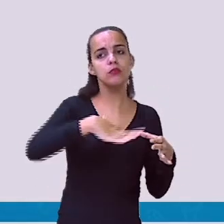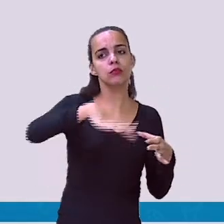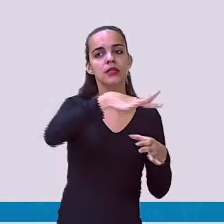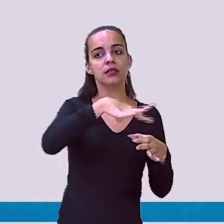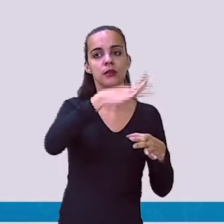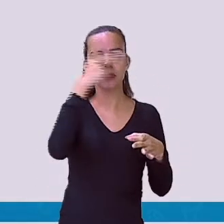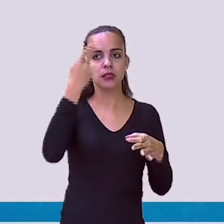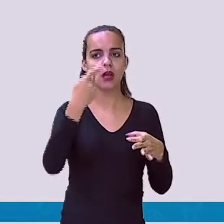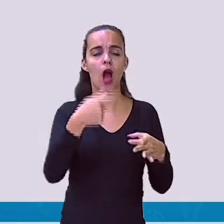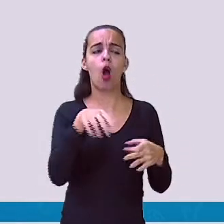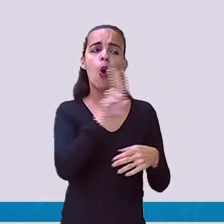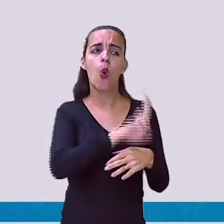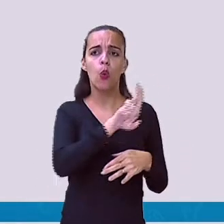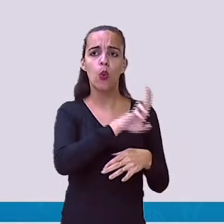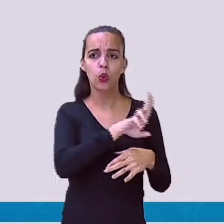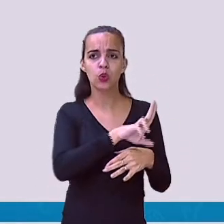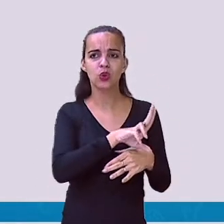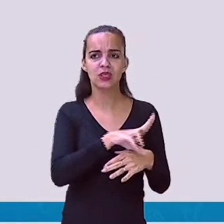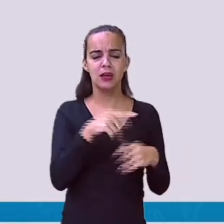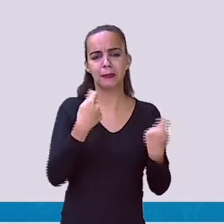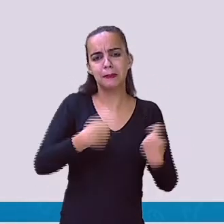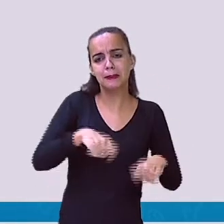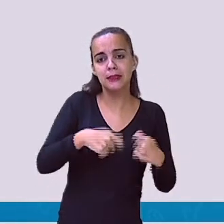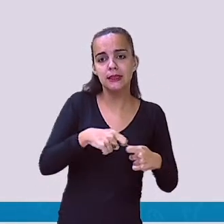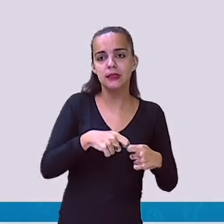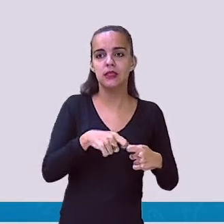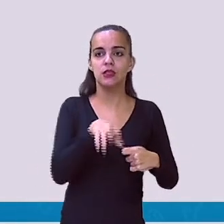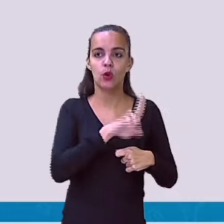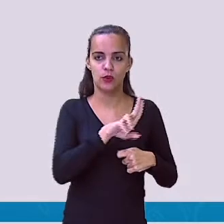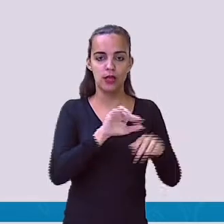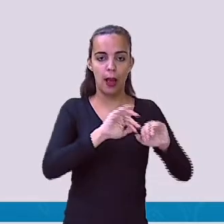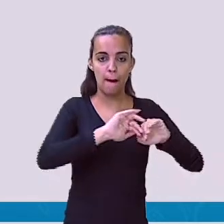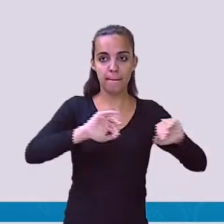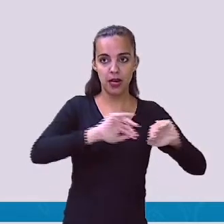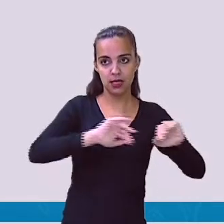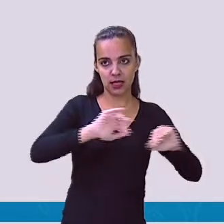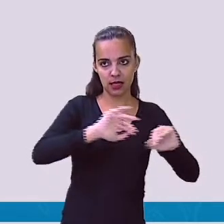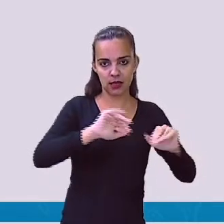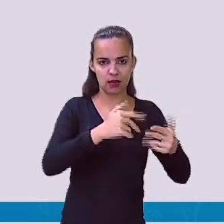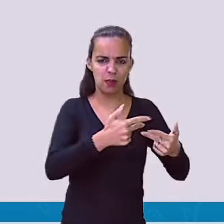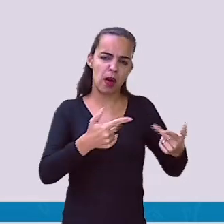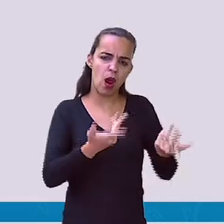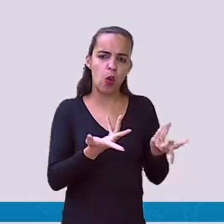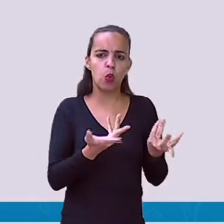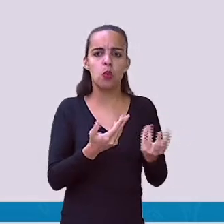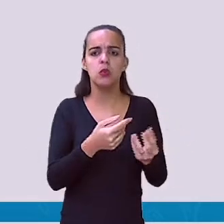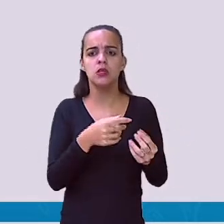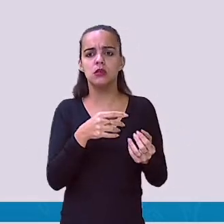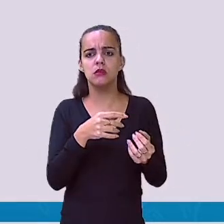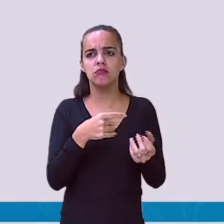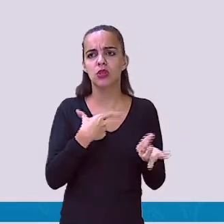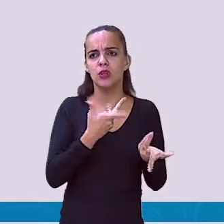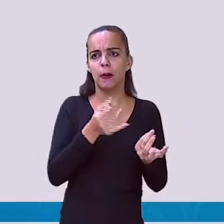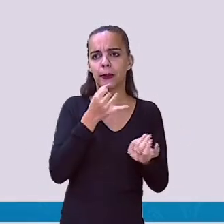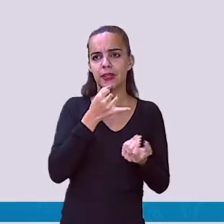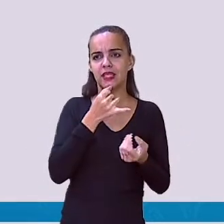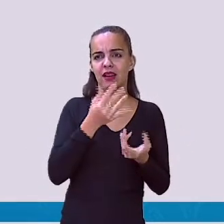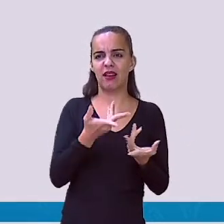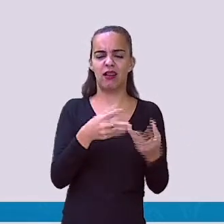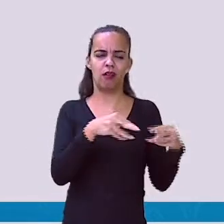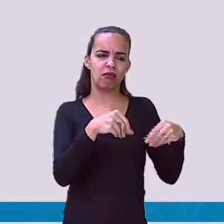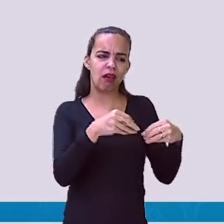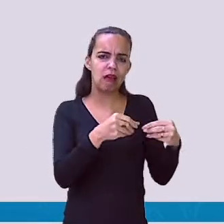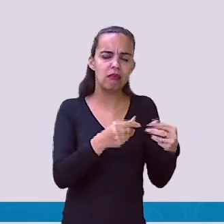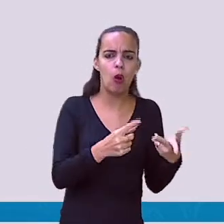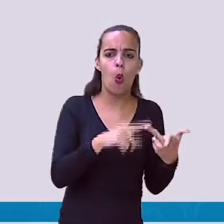o garimpeiro ele precisa separar o pouco do ouro que ele conseguiu da